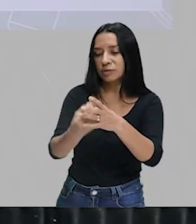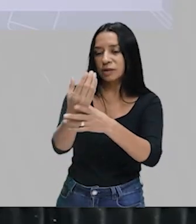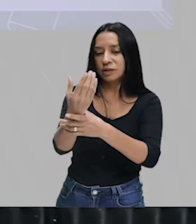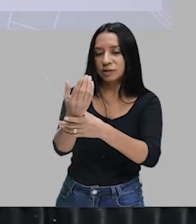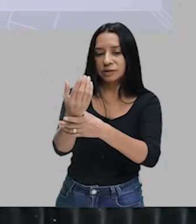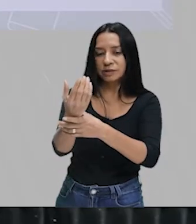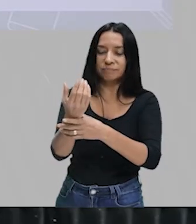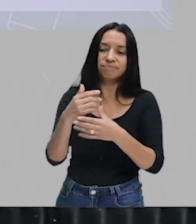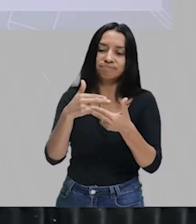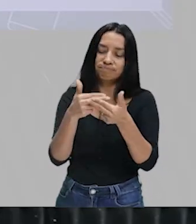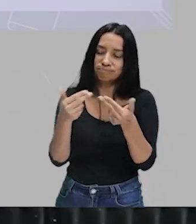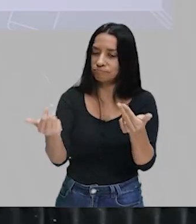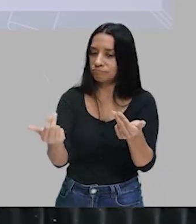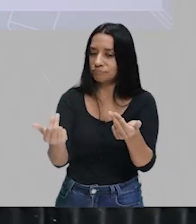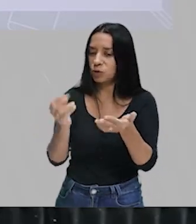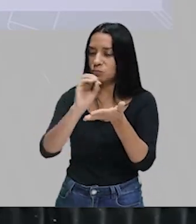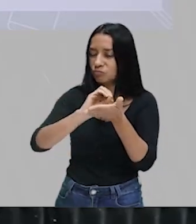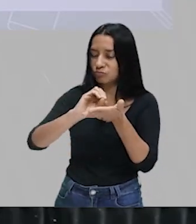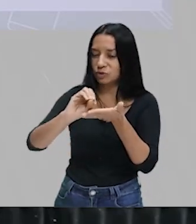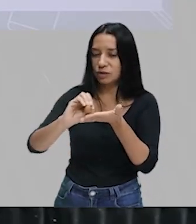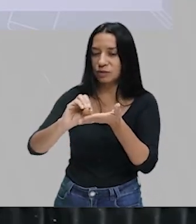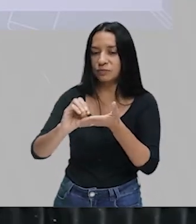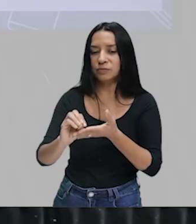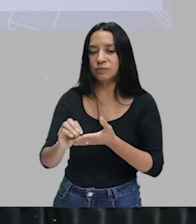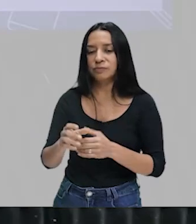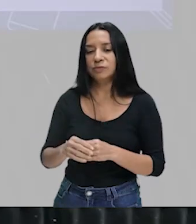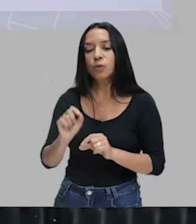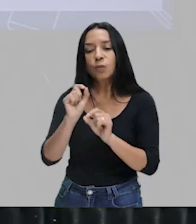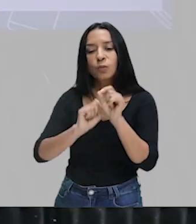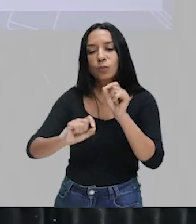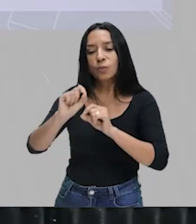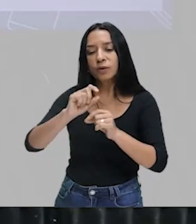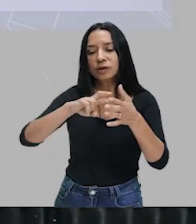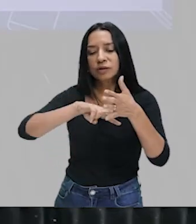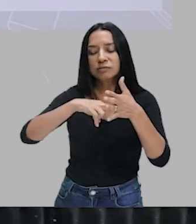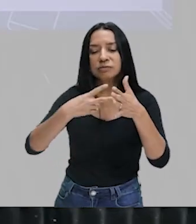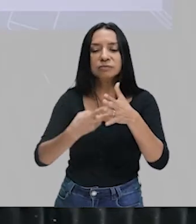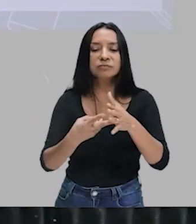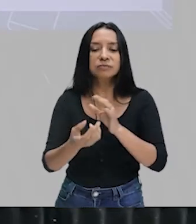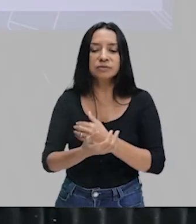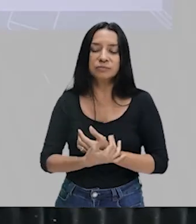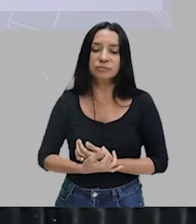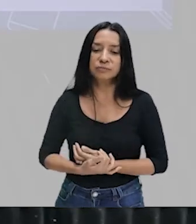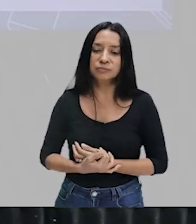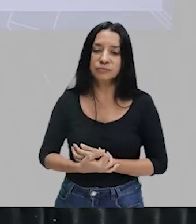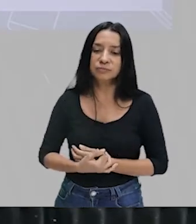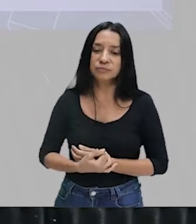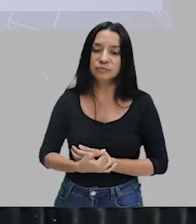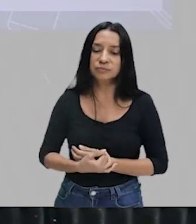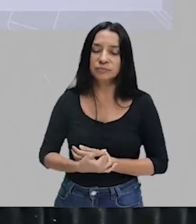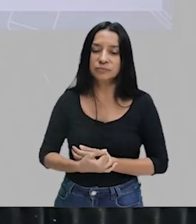que do zero. Esse DIY, ou DIY,